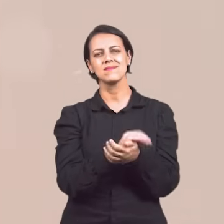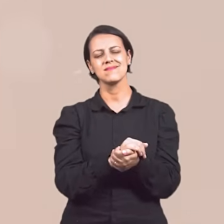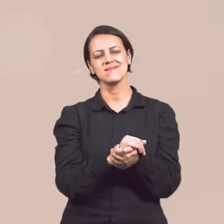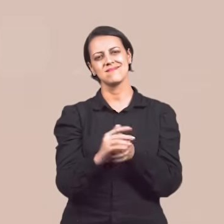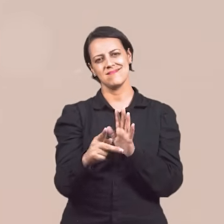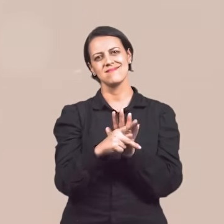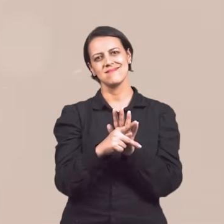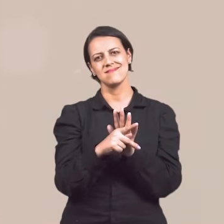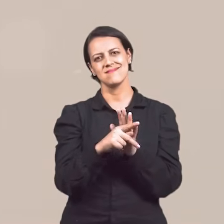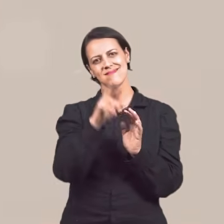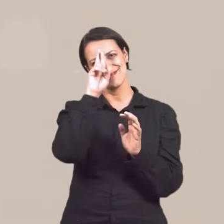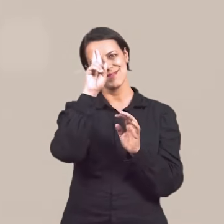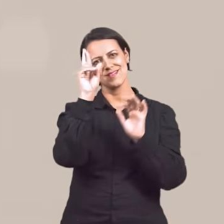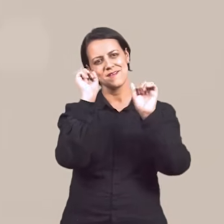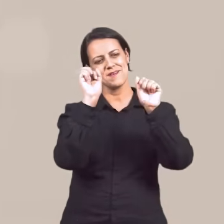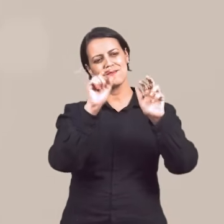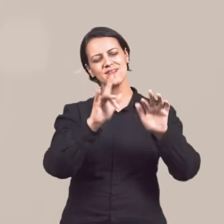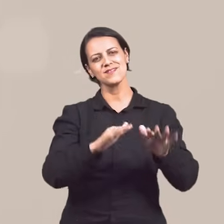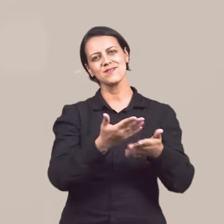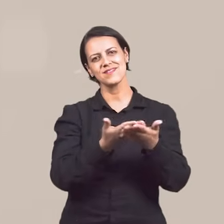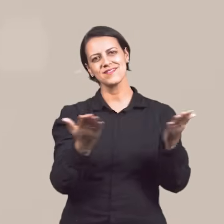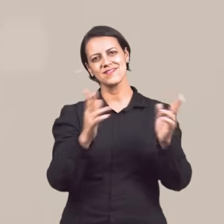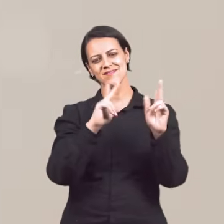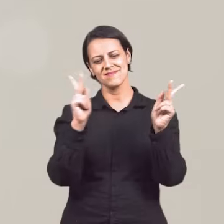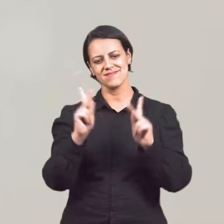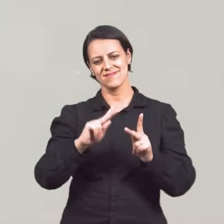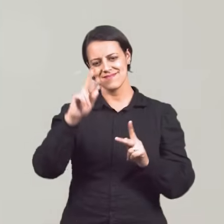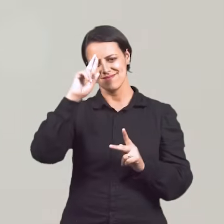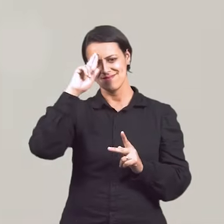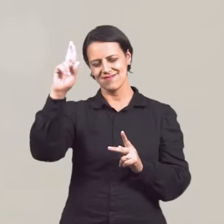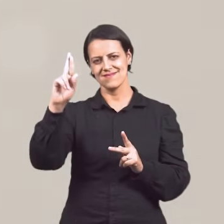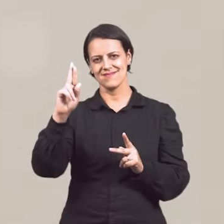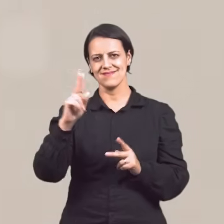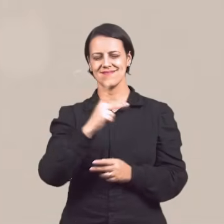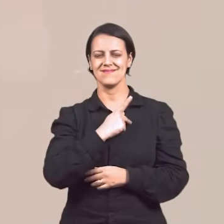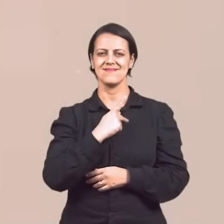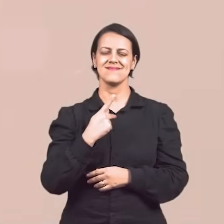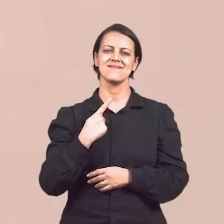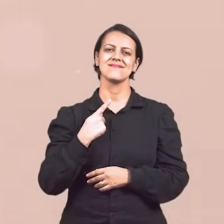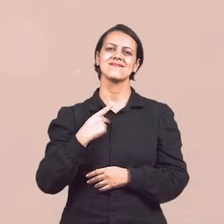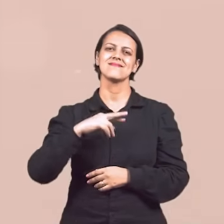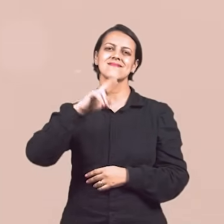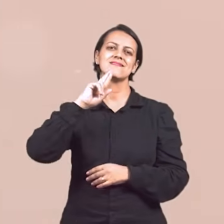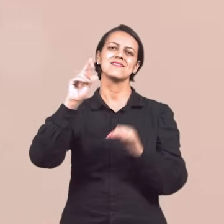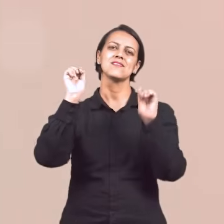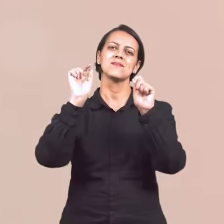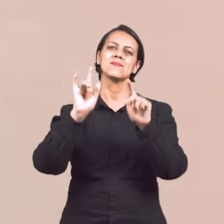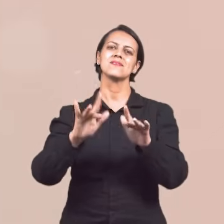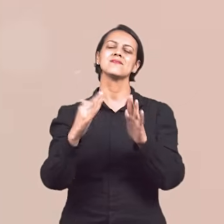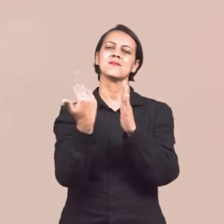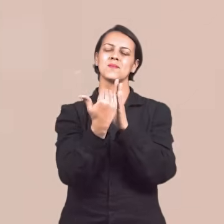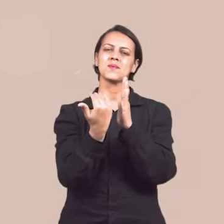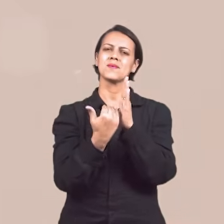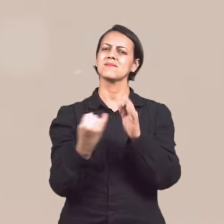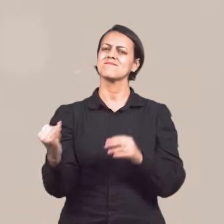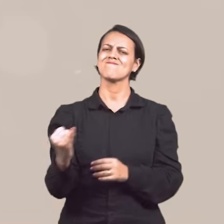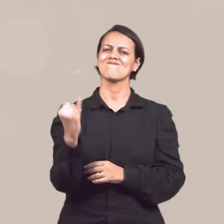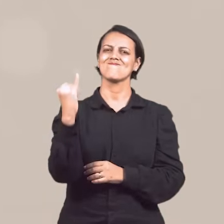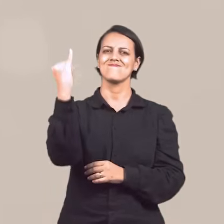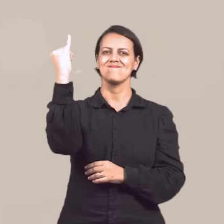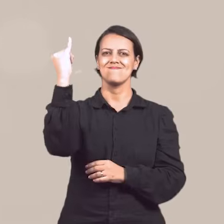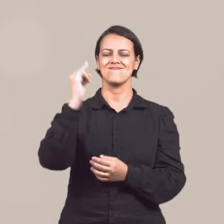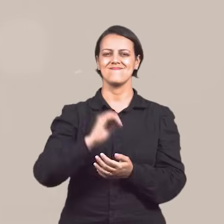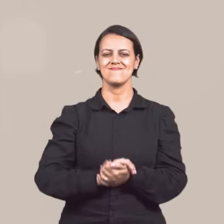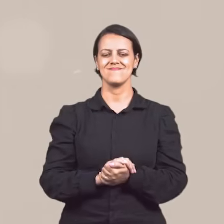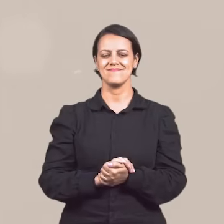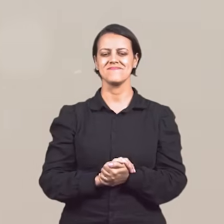programa honra esses membros que são parte desse grupo. Que o Senhor abençoe